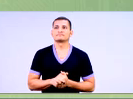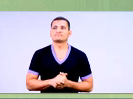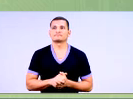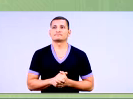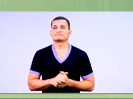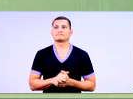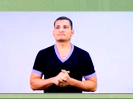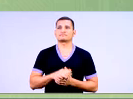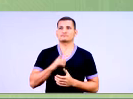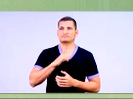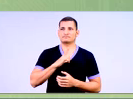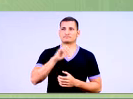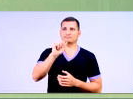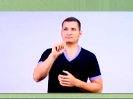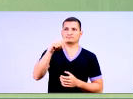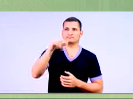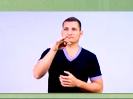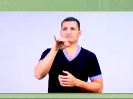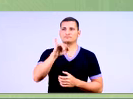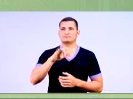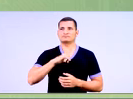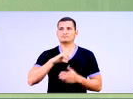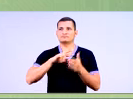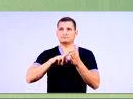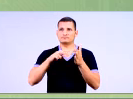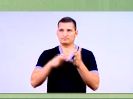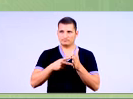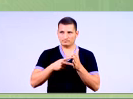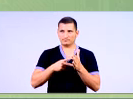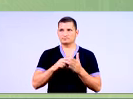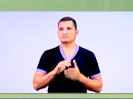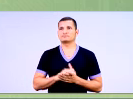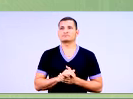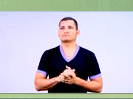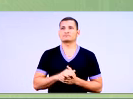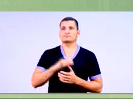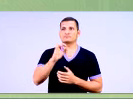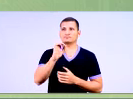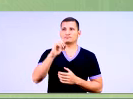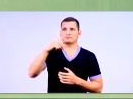Temos o anti, que ele tem um significado de oposição.